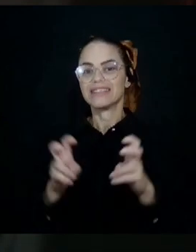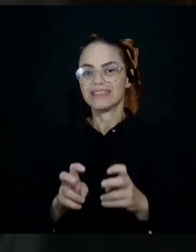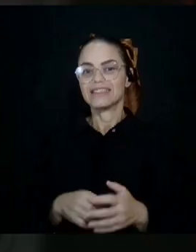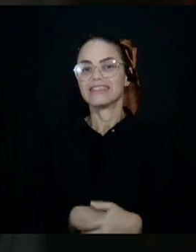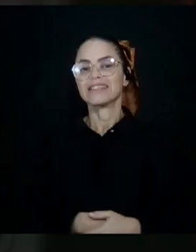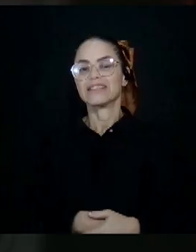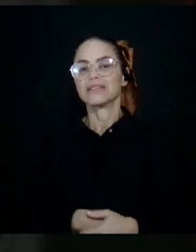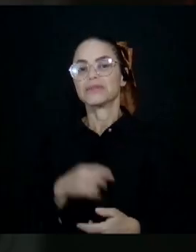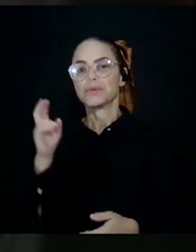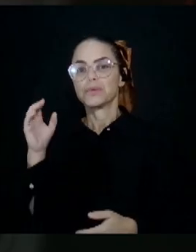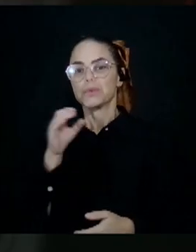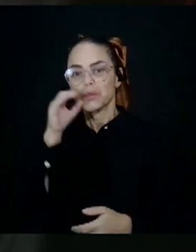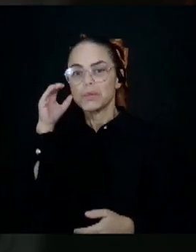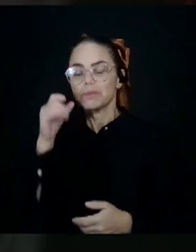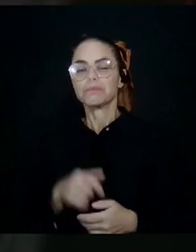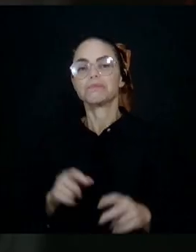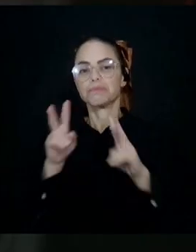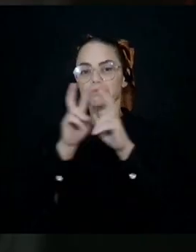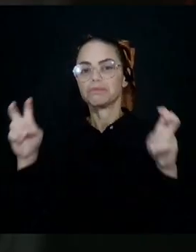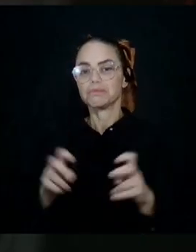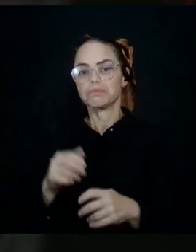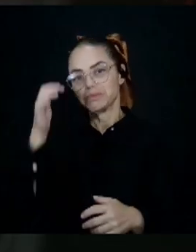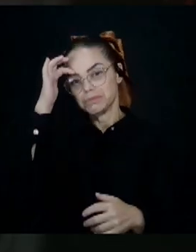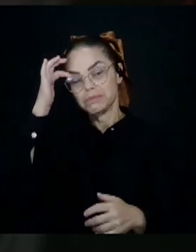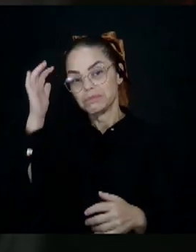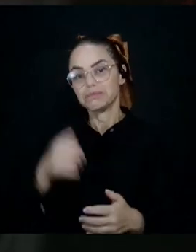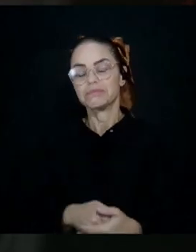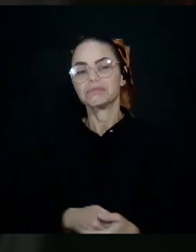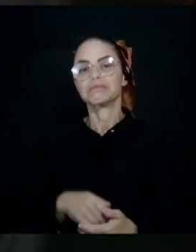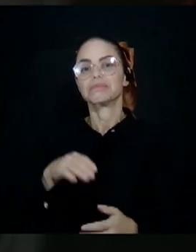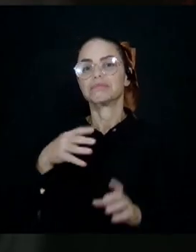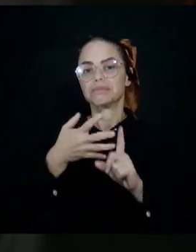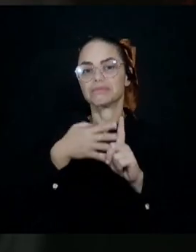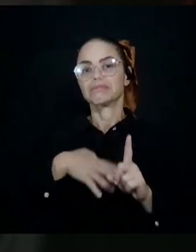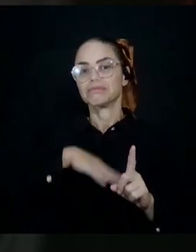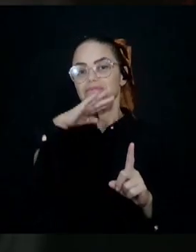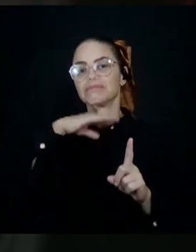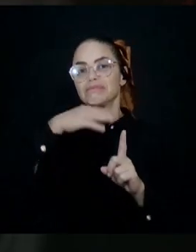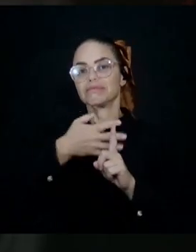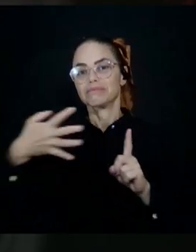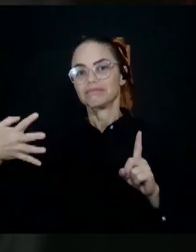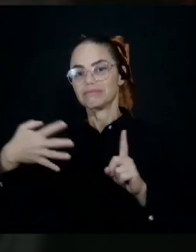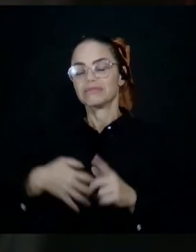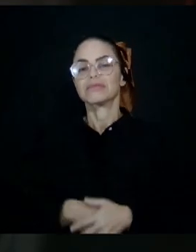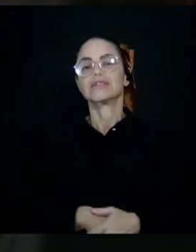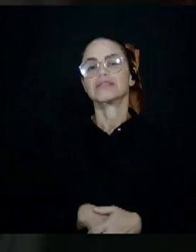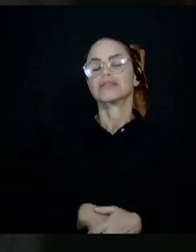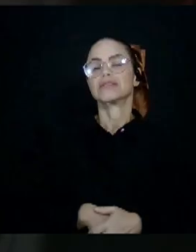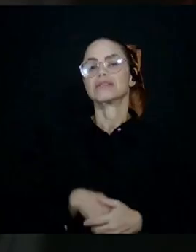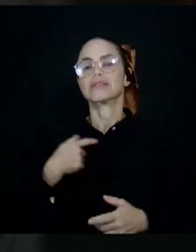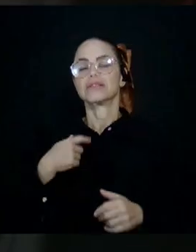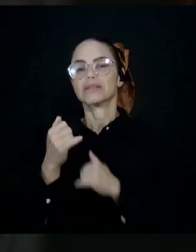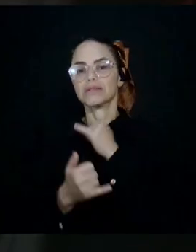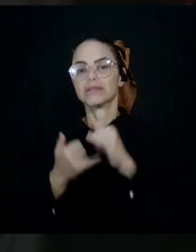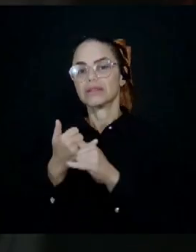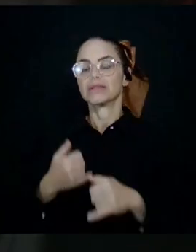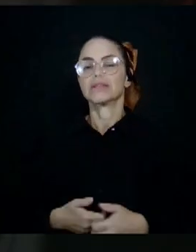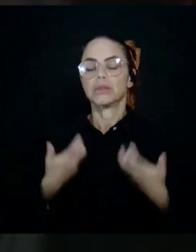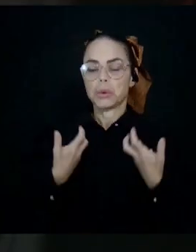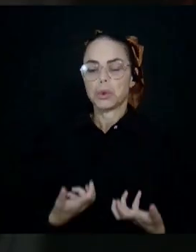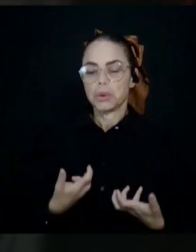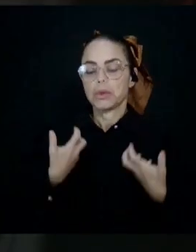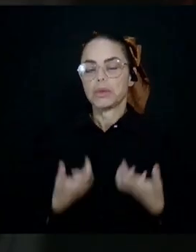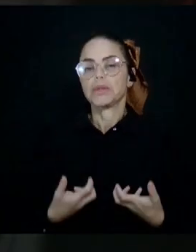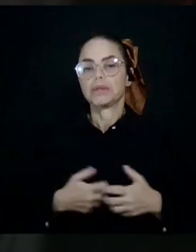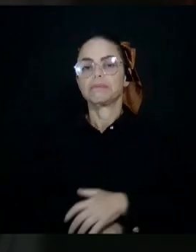vai falar, olha só, sobre o burnout digital infantil. Não é apenas cansaço, gente, é esgotamento